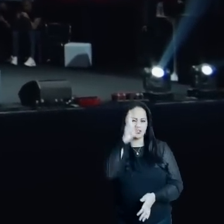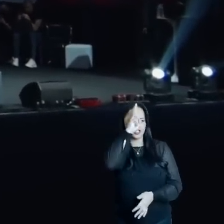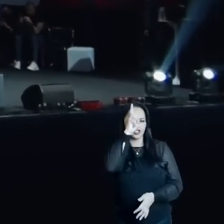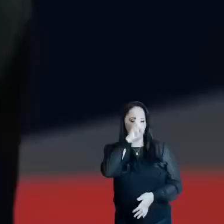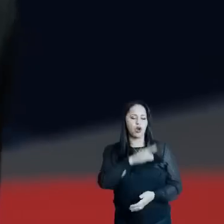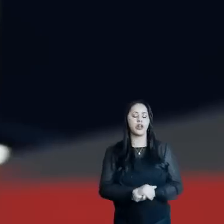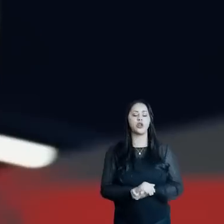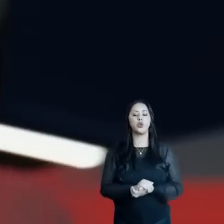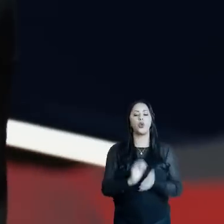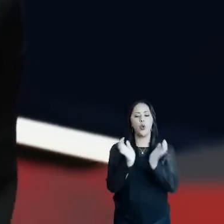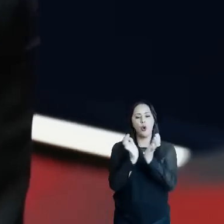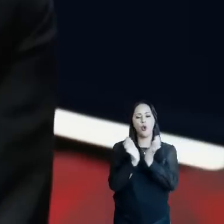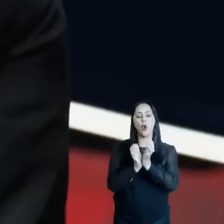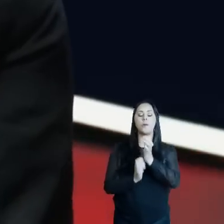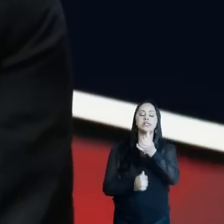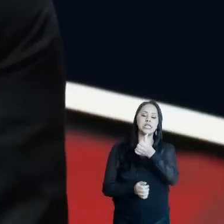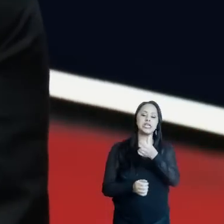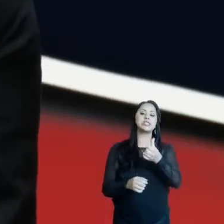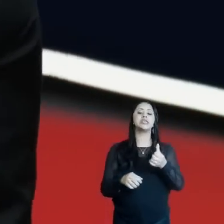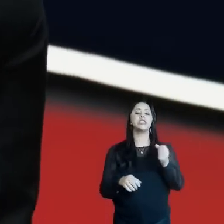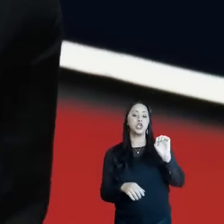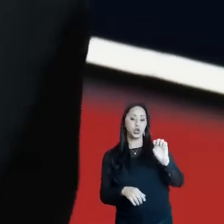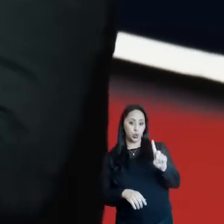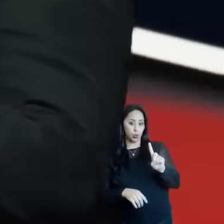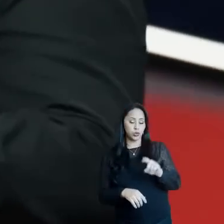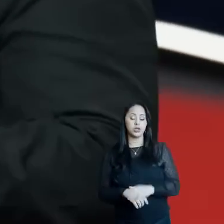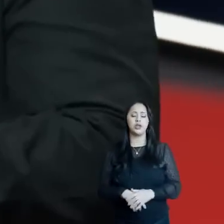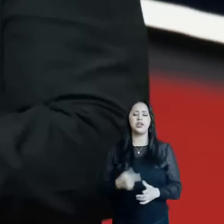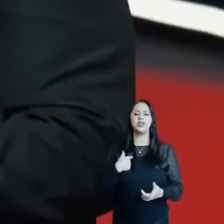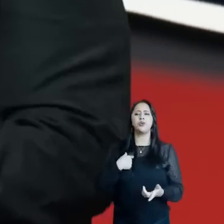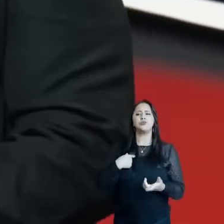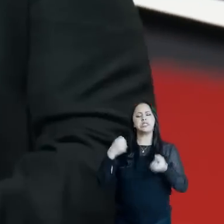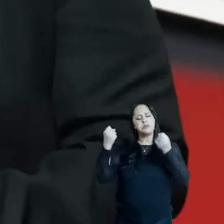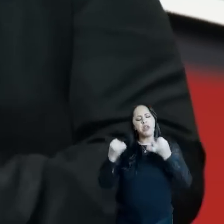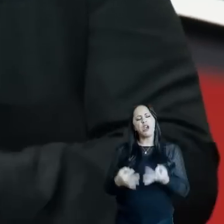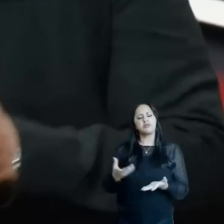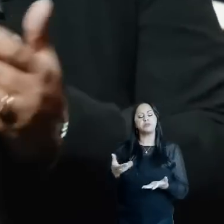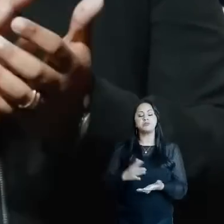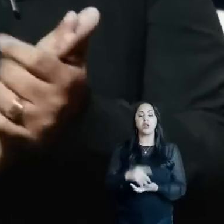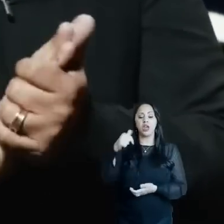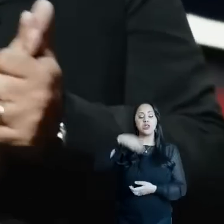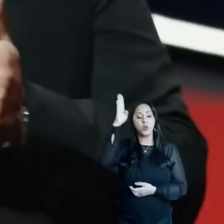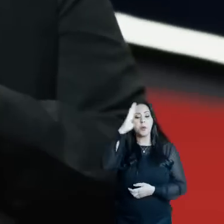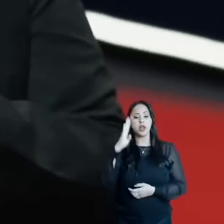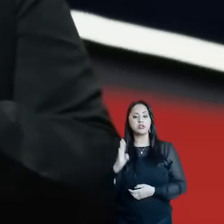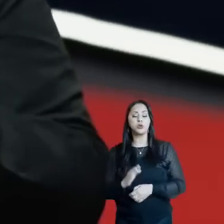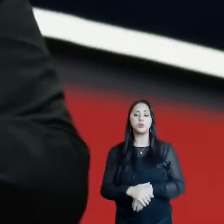no Clube 6 em 1 e eu estou contando de novo. Um dia eu estava aqui no Brasil, indo